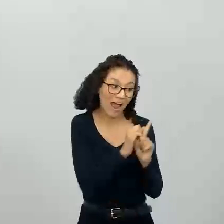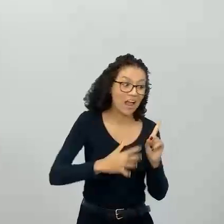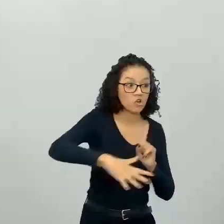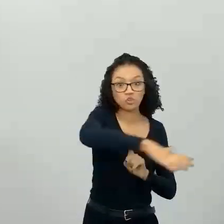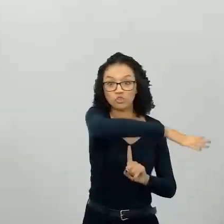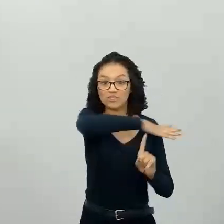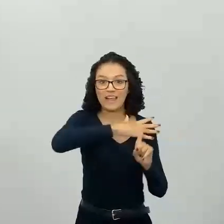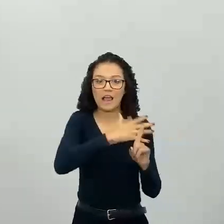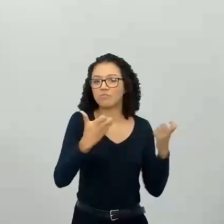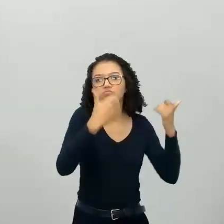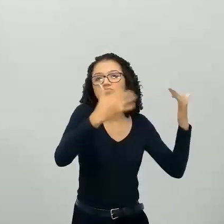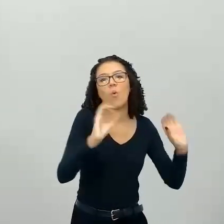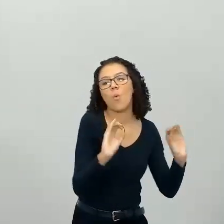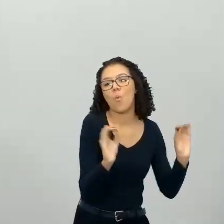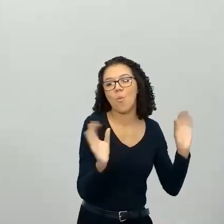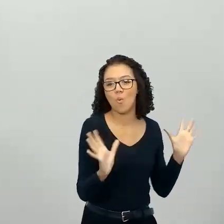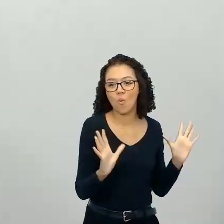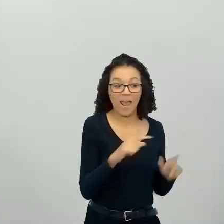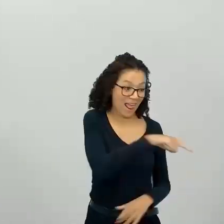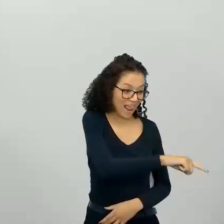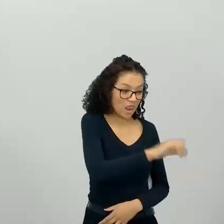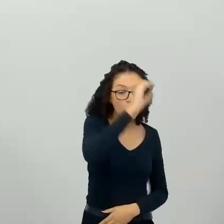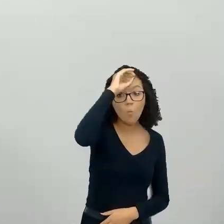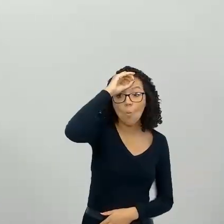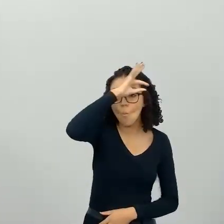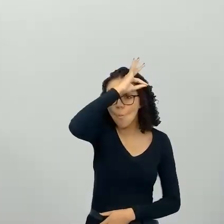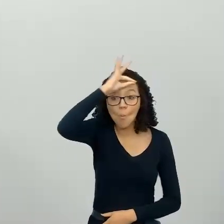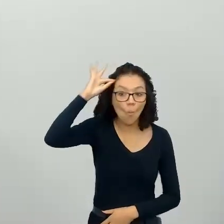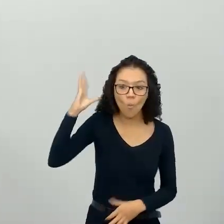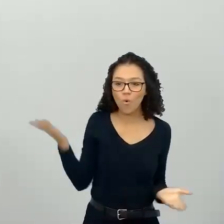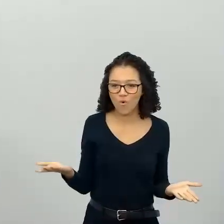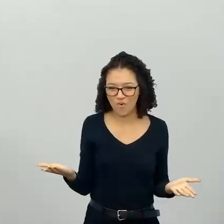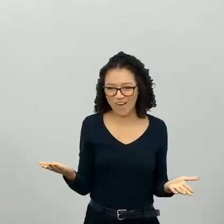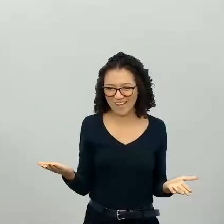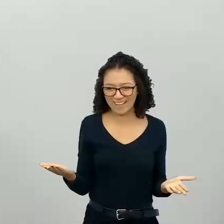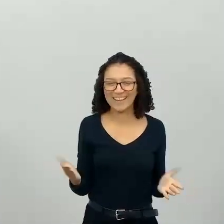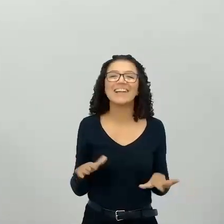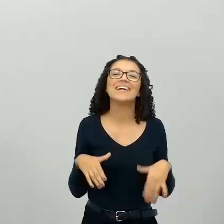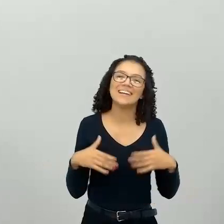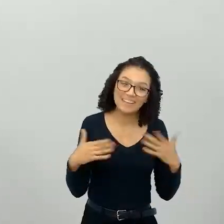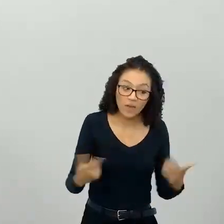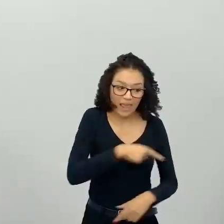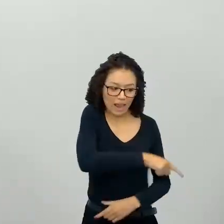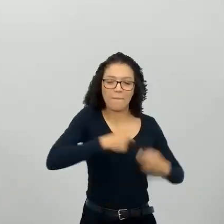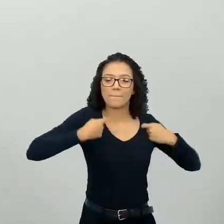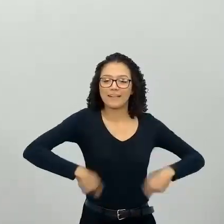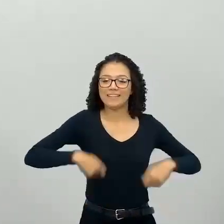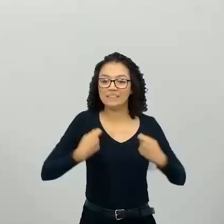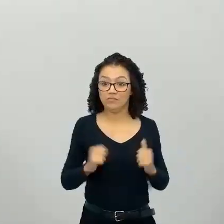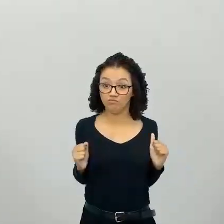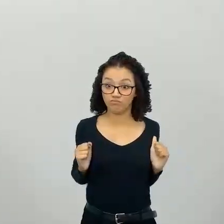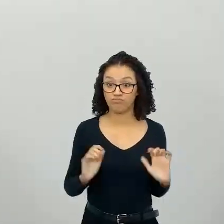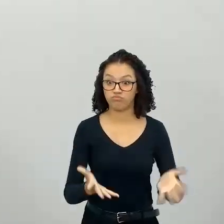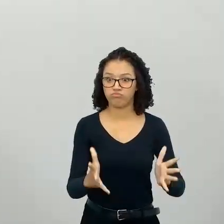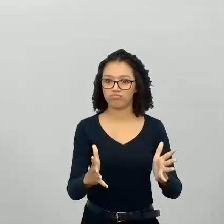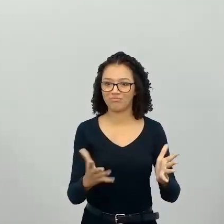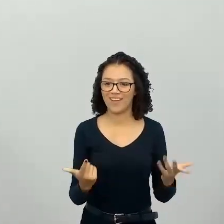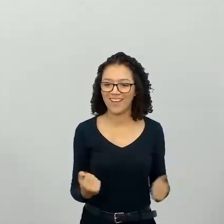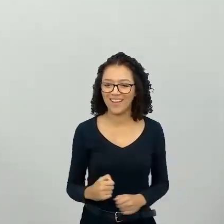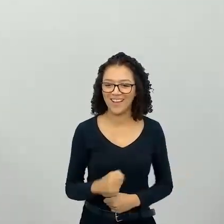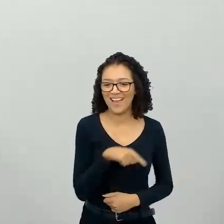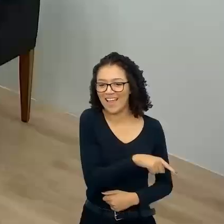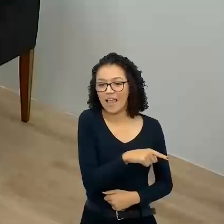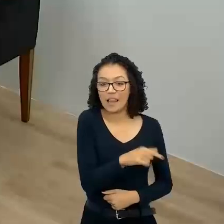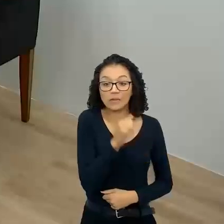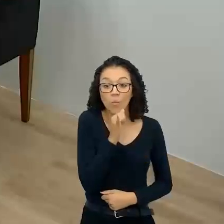sociedade de uma forma em que ele tem que ter autonomia e tem que ter recursos da onde realmente ele não